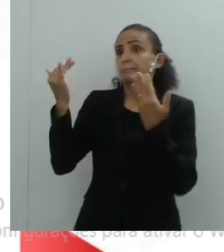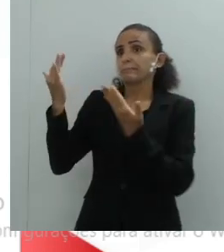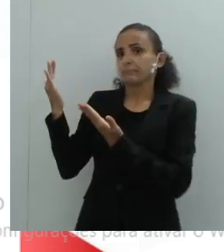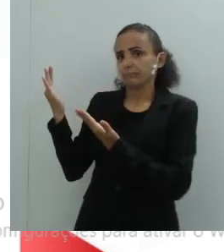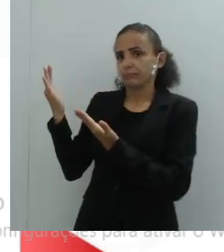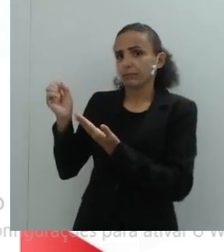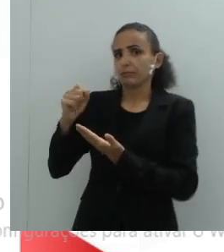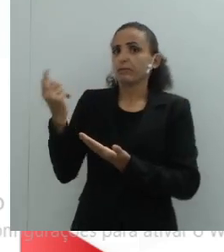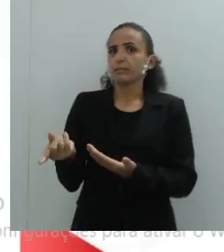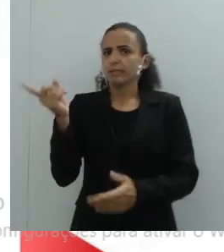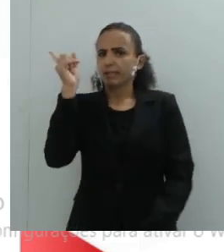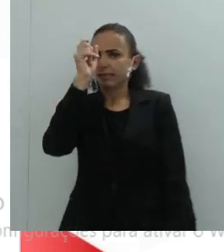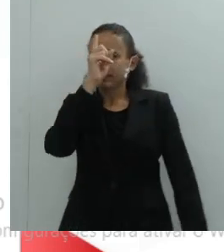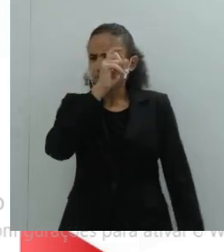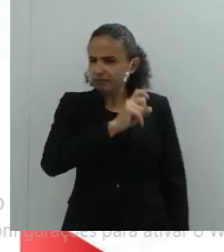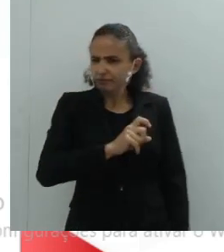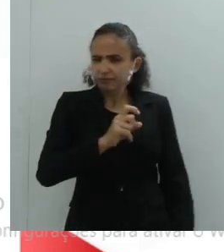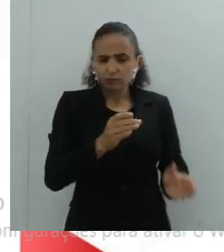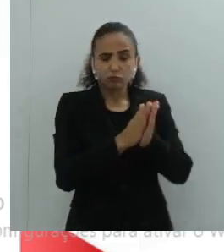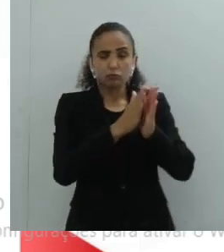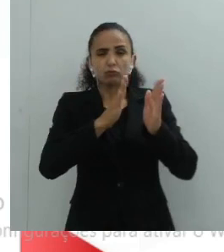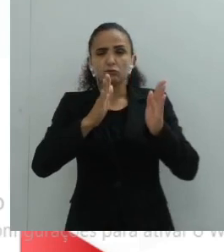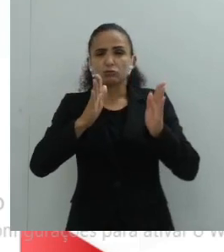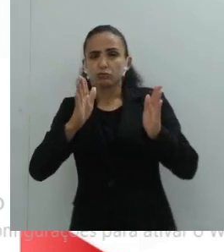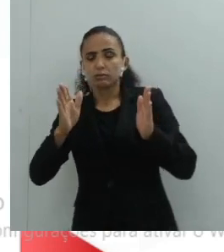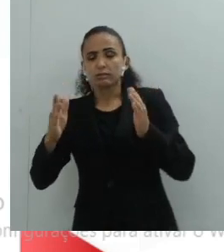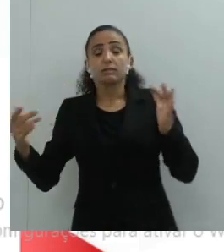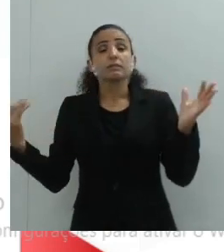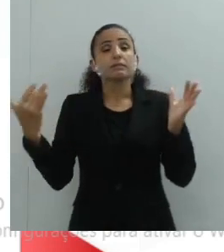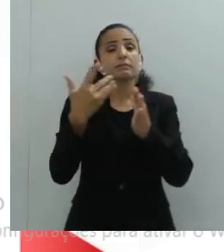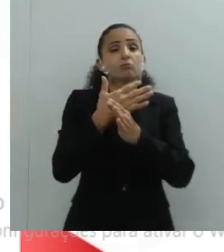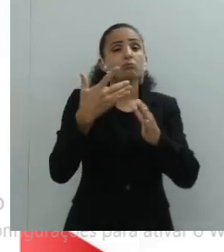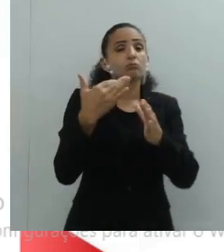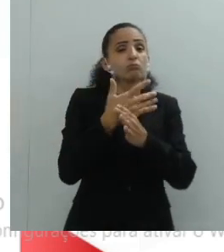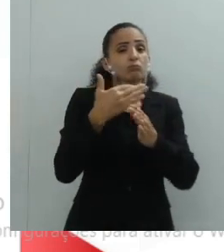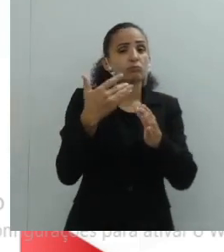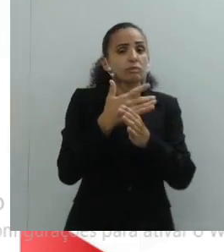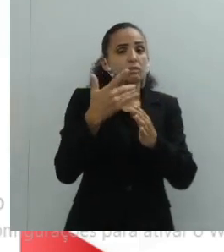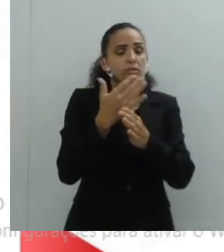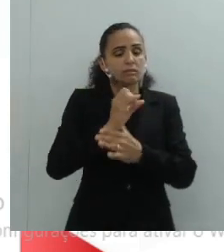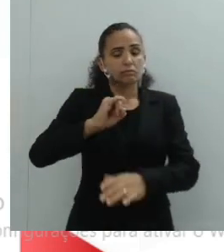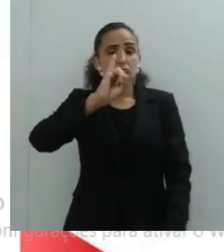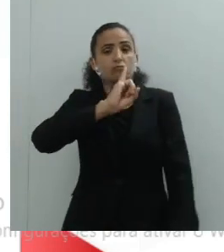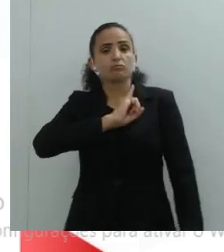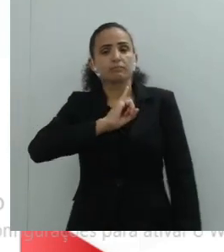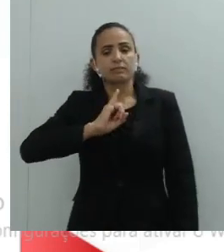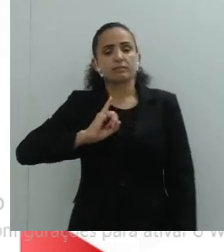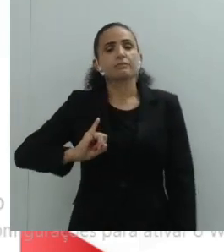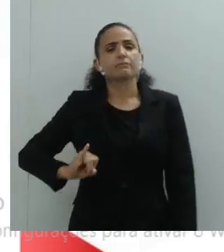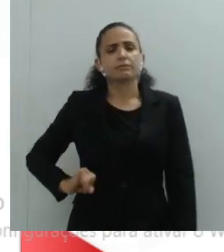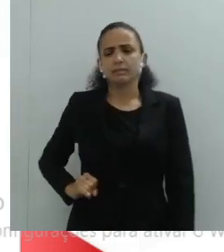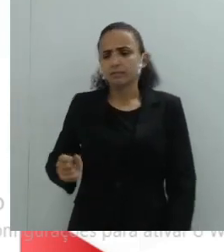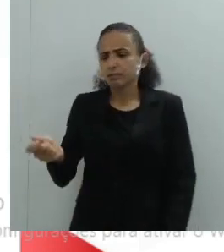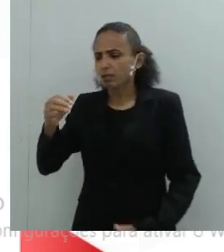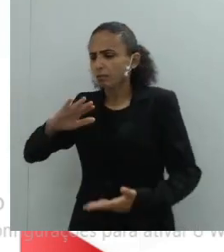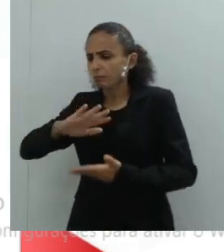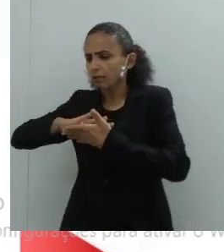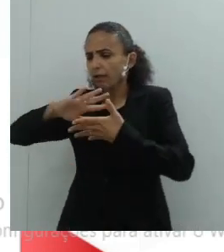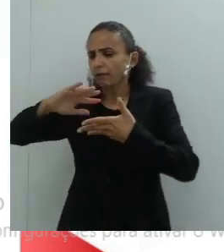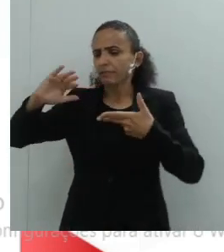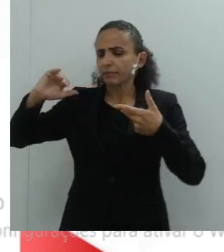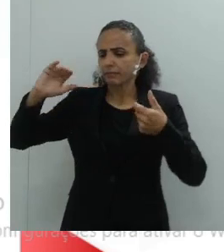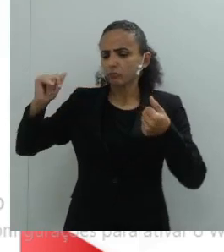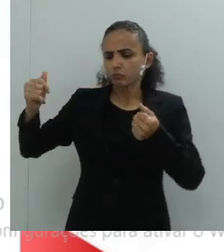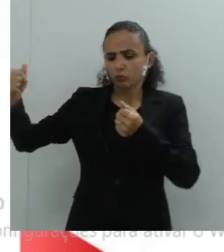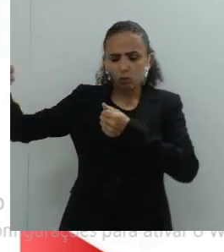quase que não sai. No centro de um lago. Essa cidade se tornou o centro do grande império e impressionou os espanhóis com suas